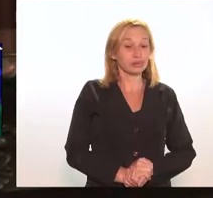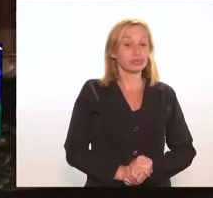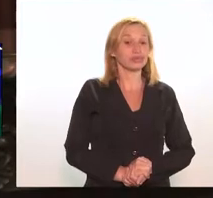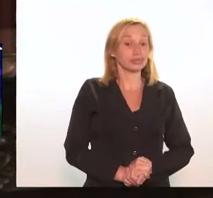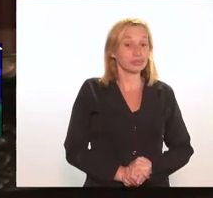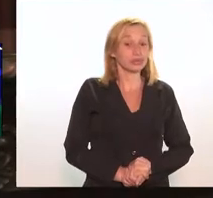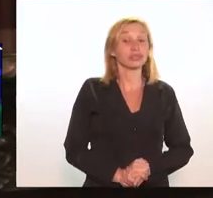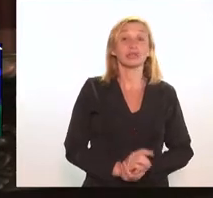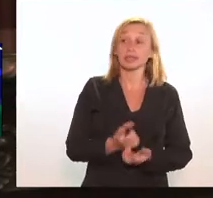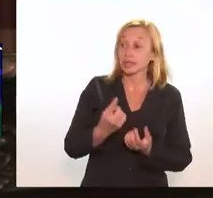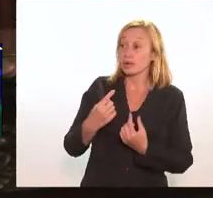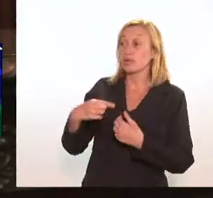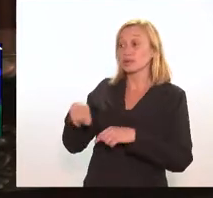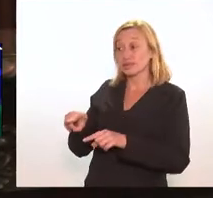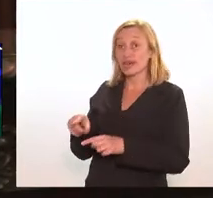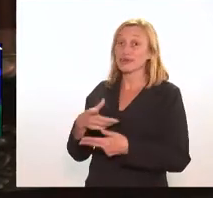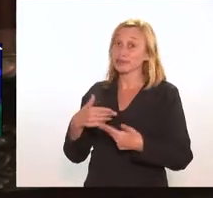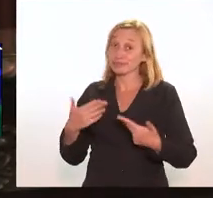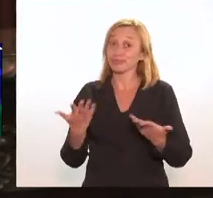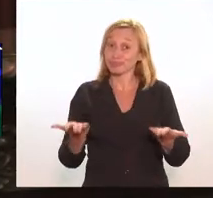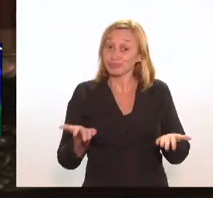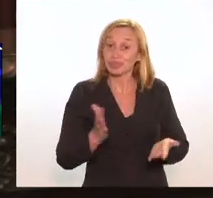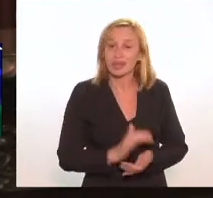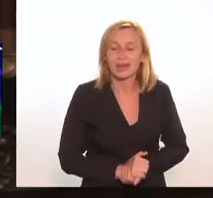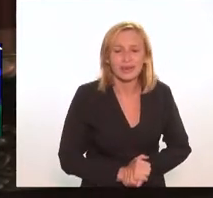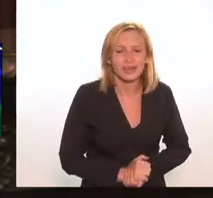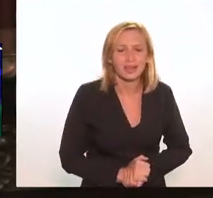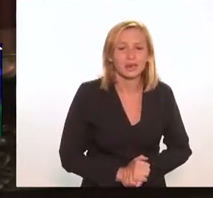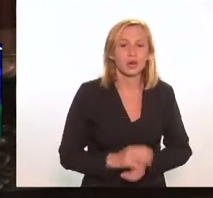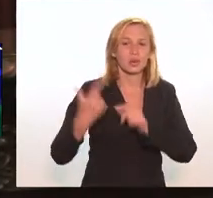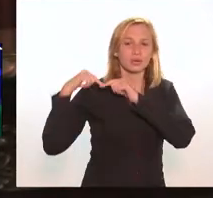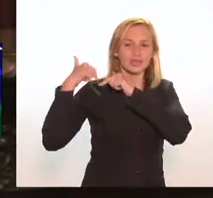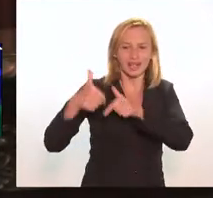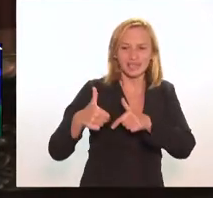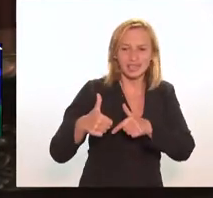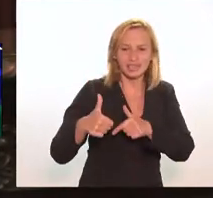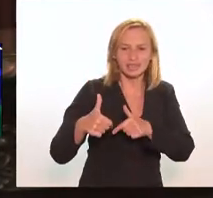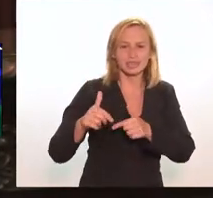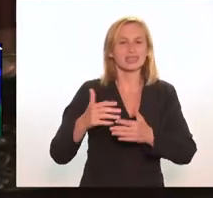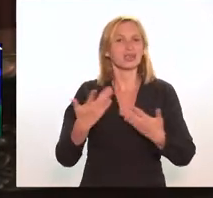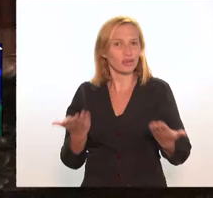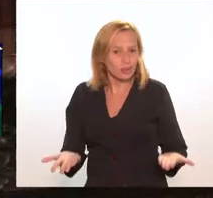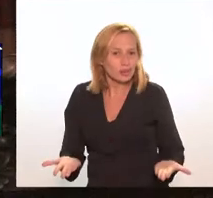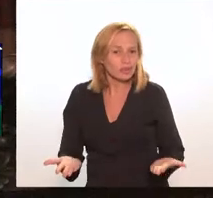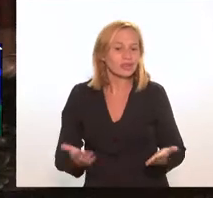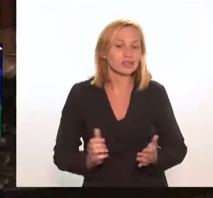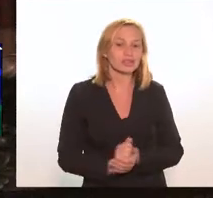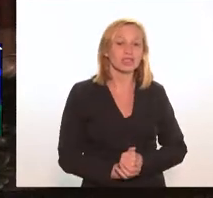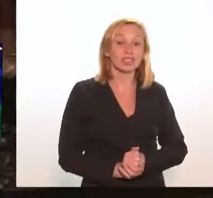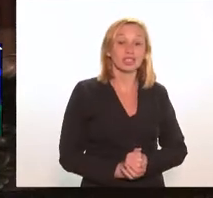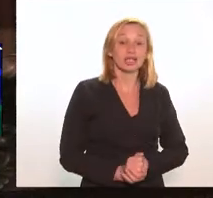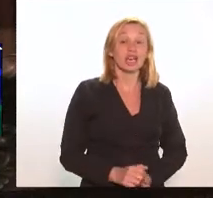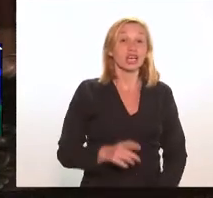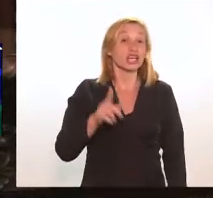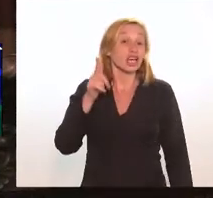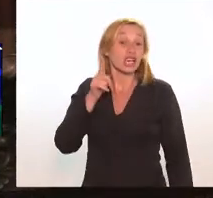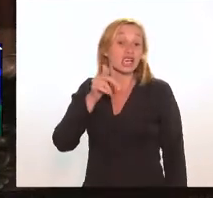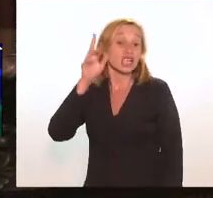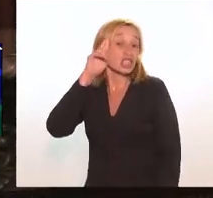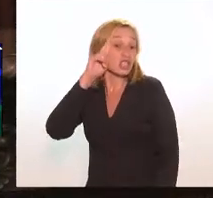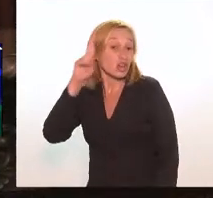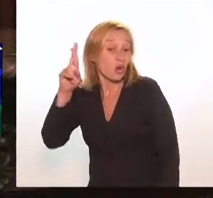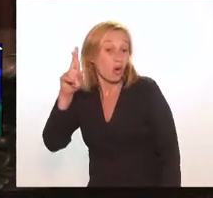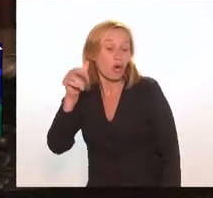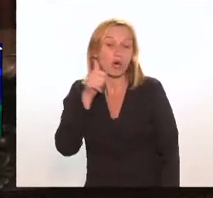Muito pelo contrário. O tradicional cumprimento, senhoras e senhores, até